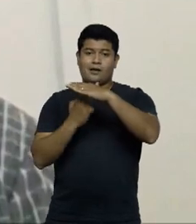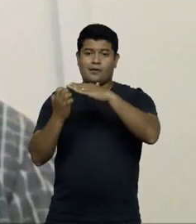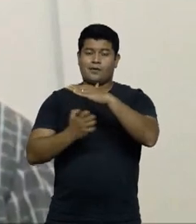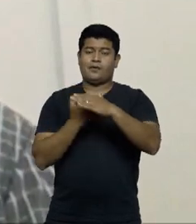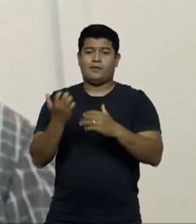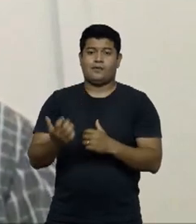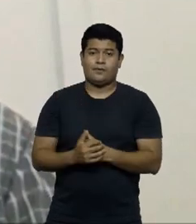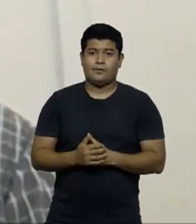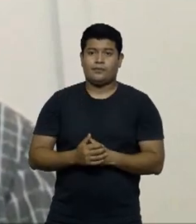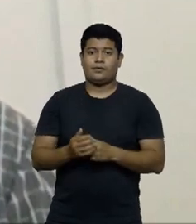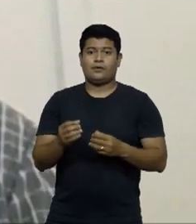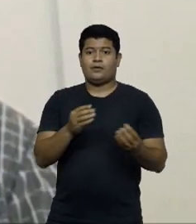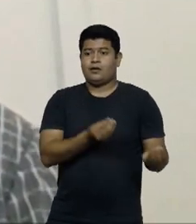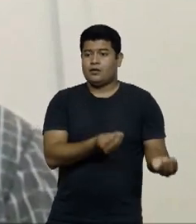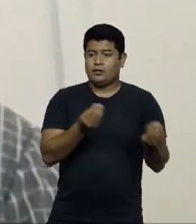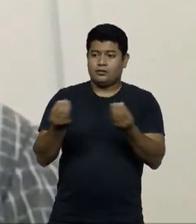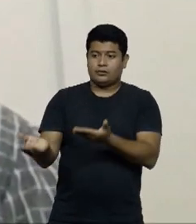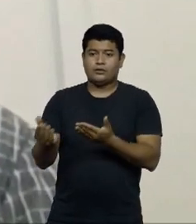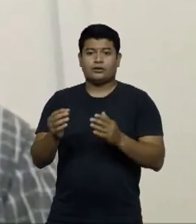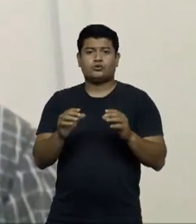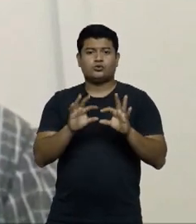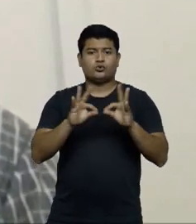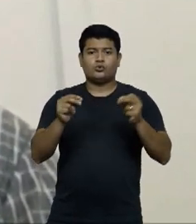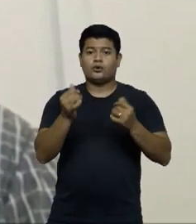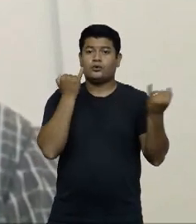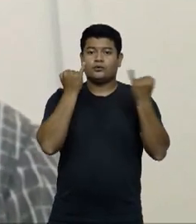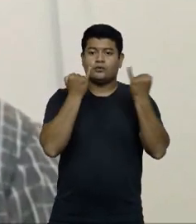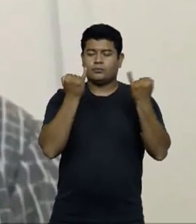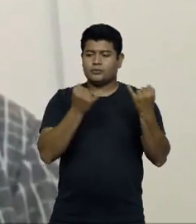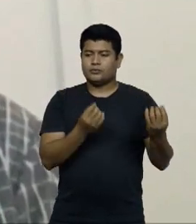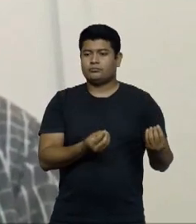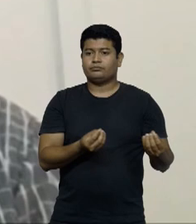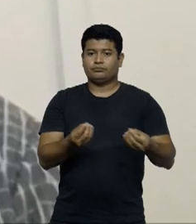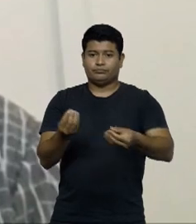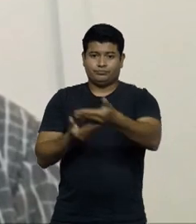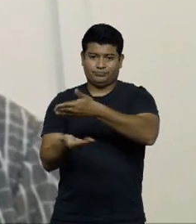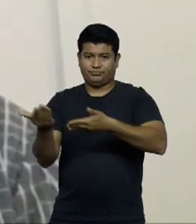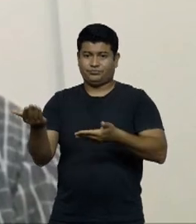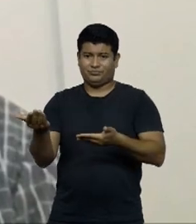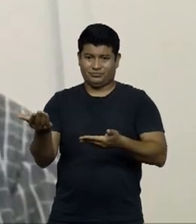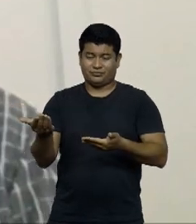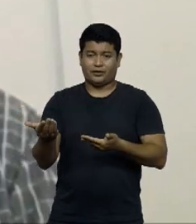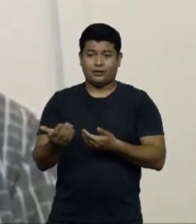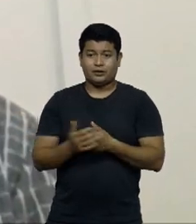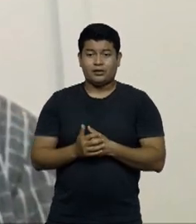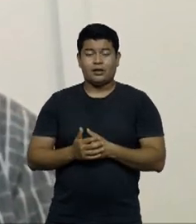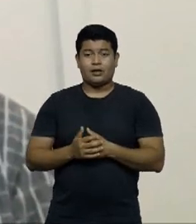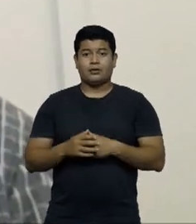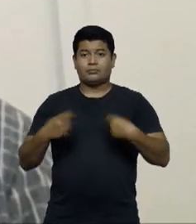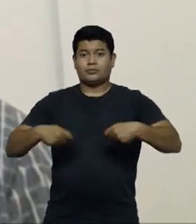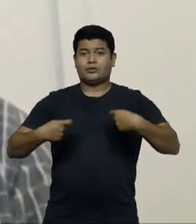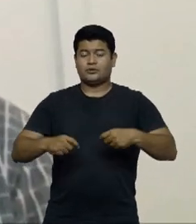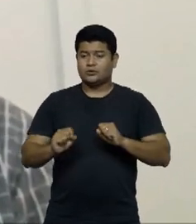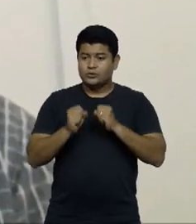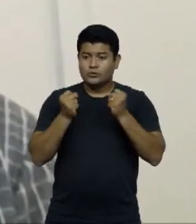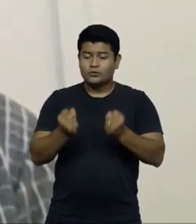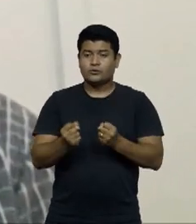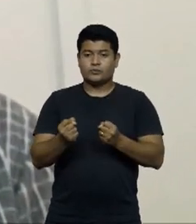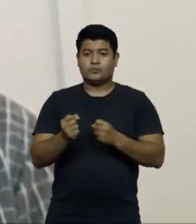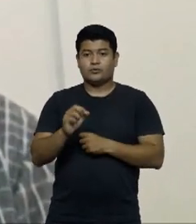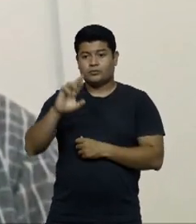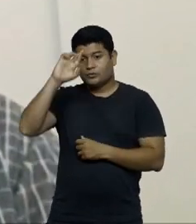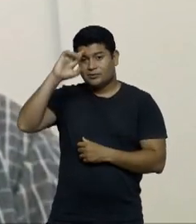na transferência ficando didática os problemas que a gente teve que é correr atrás dessa solução